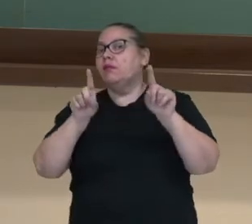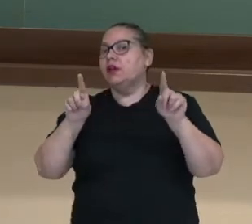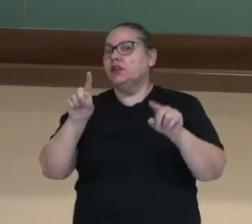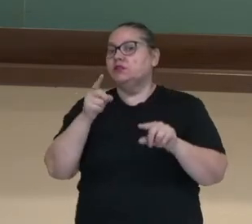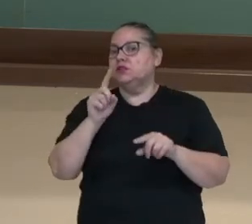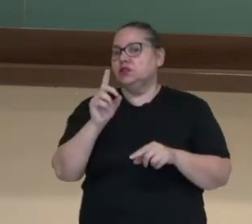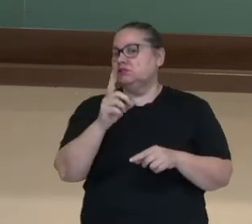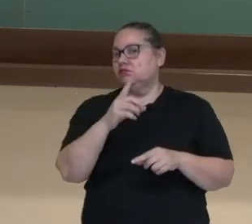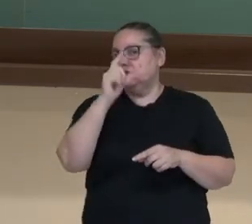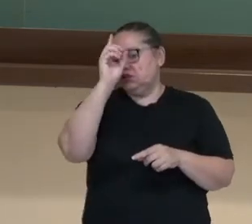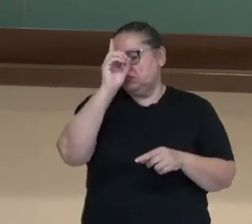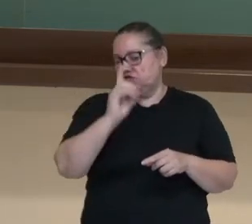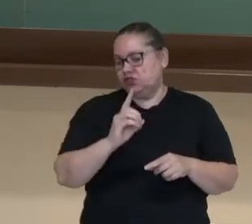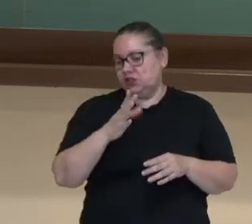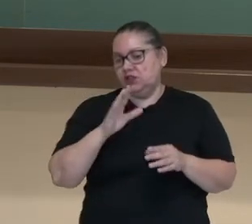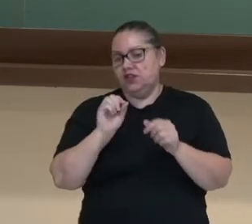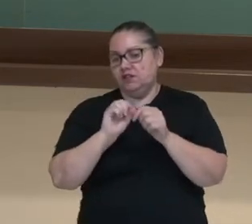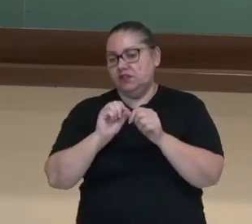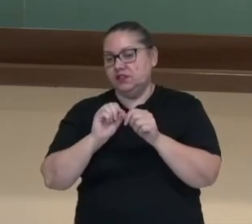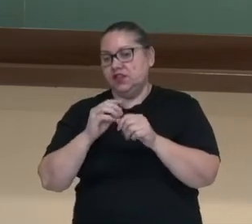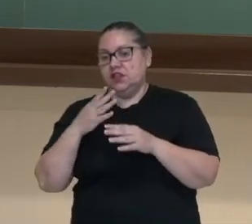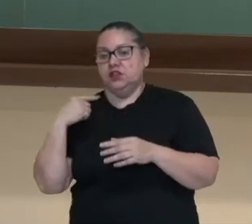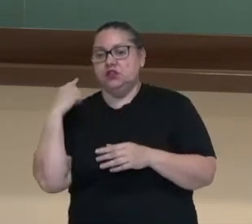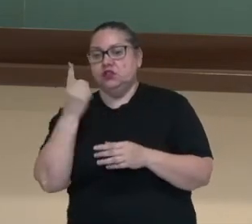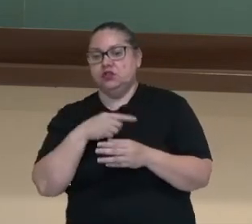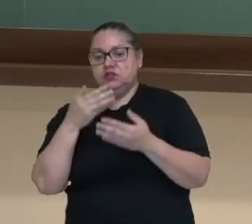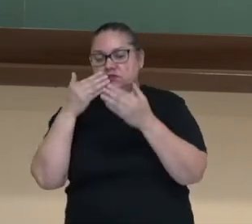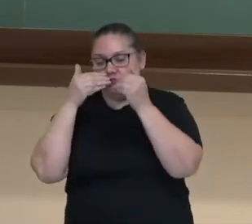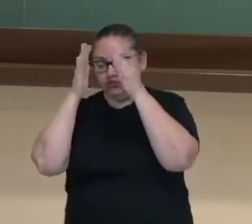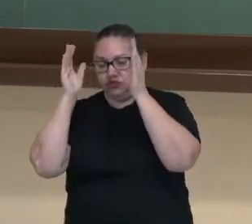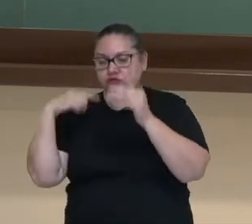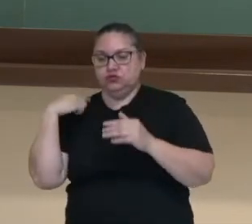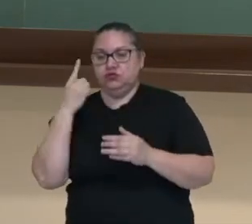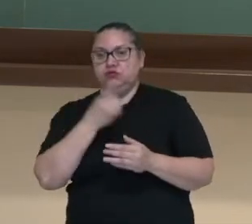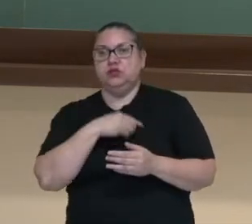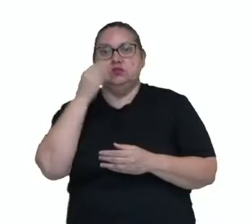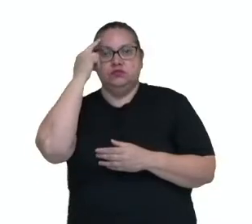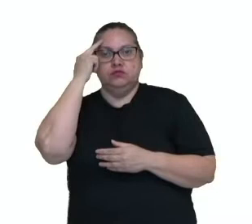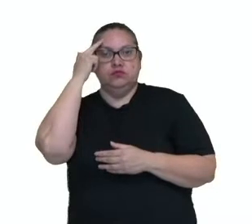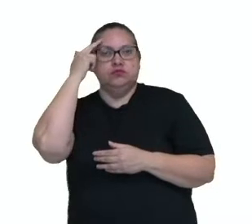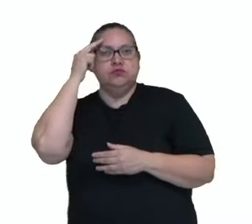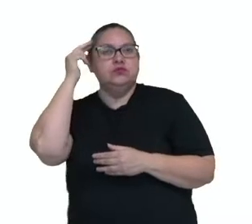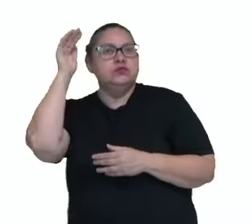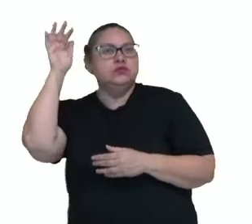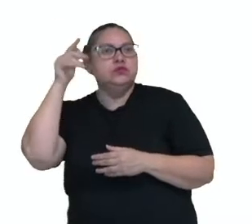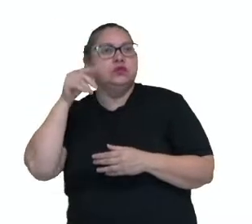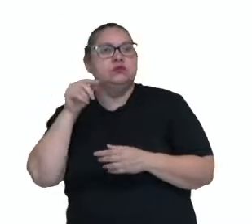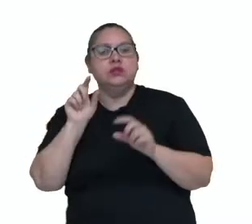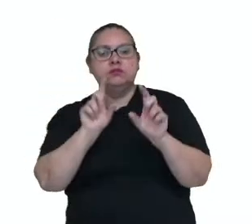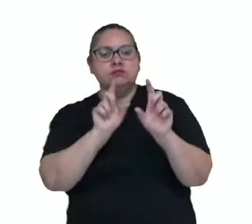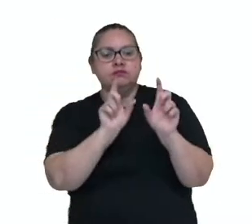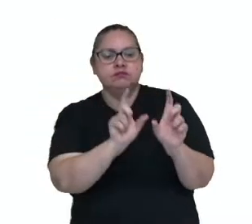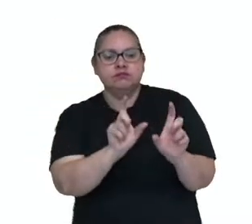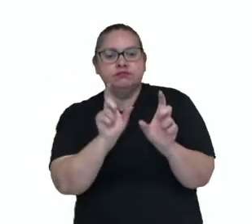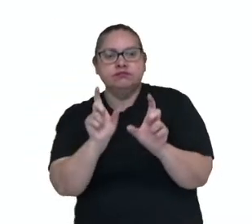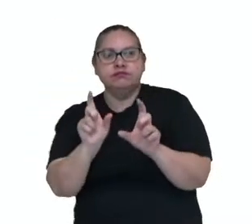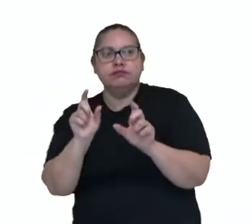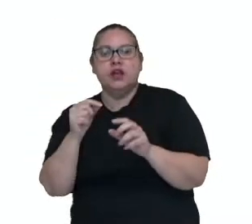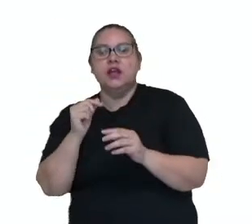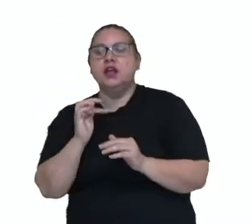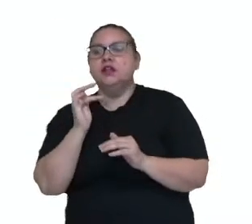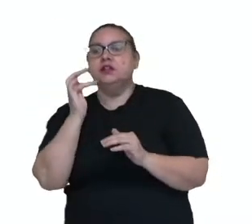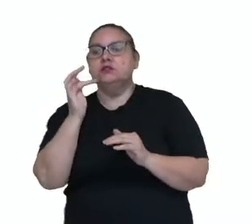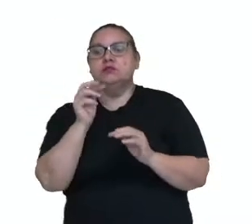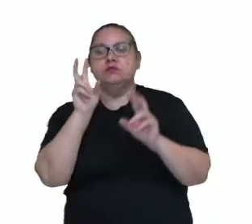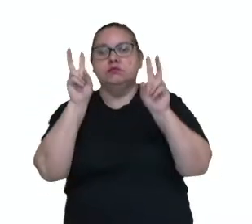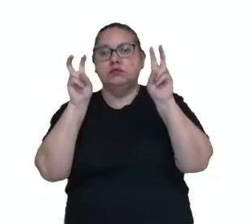tem o direito de fazer a gente desistir dos nossos sonhos. Então eu percebo o quê? Que na tirinha, além do tema